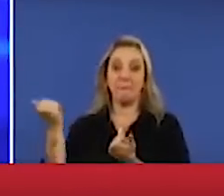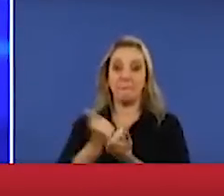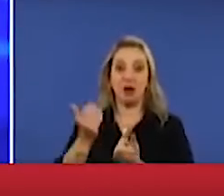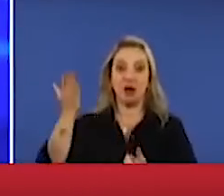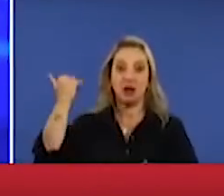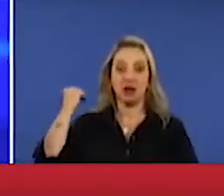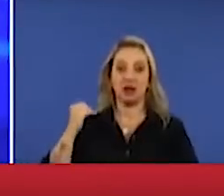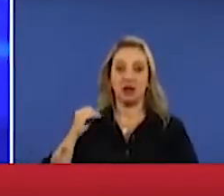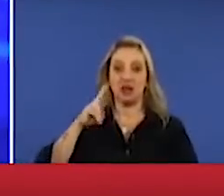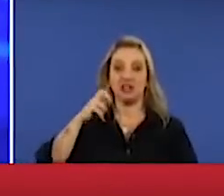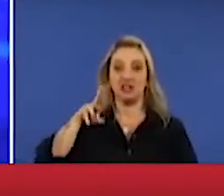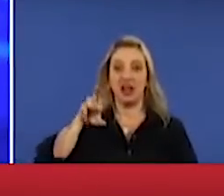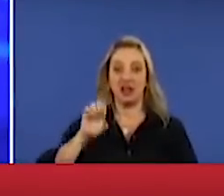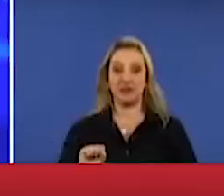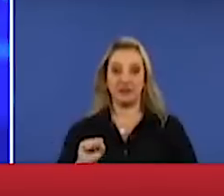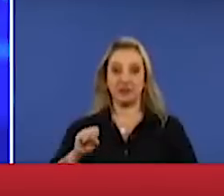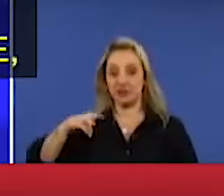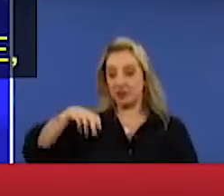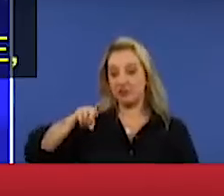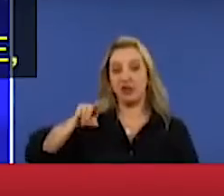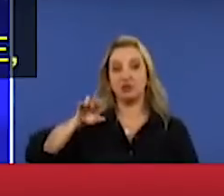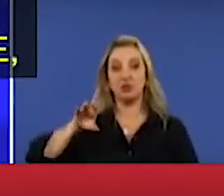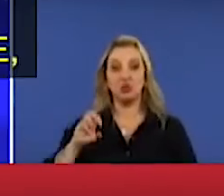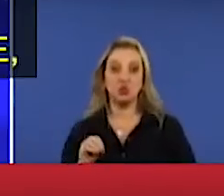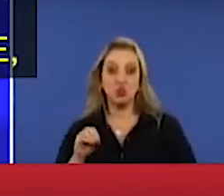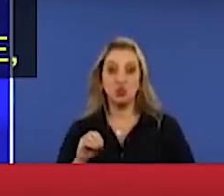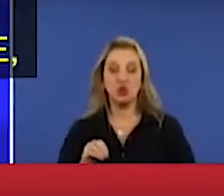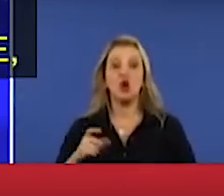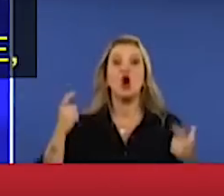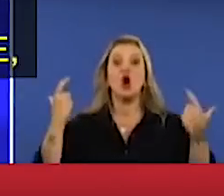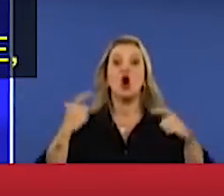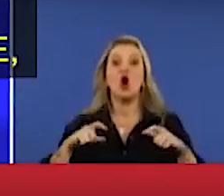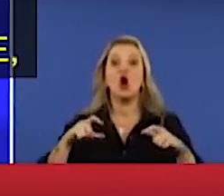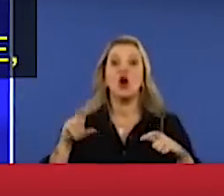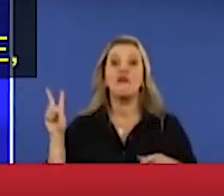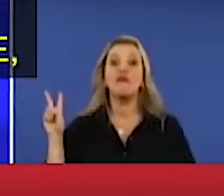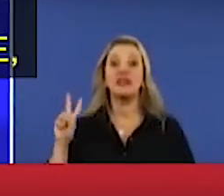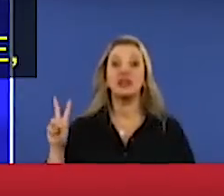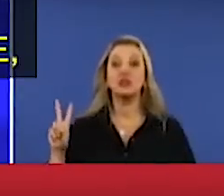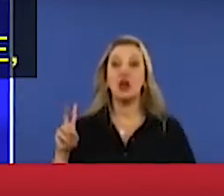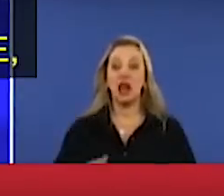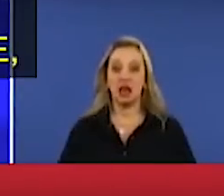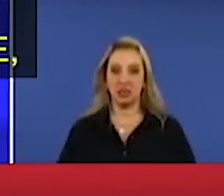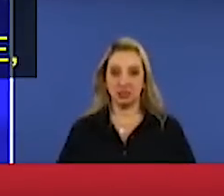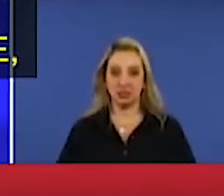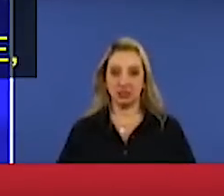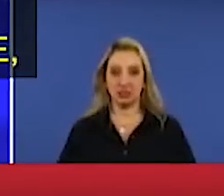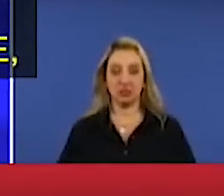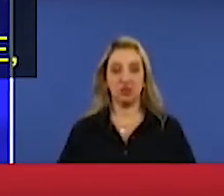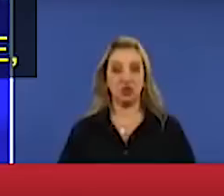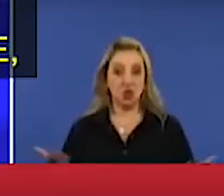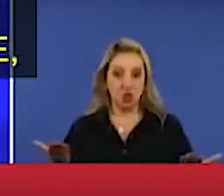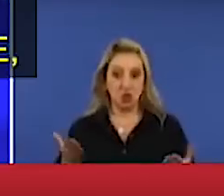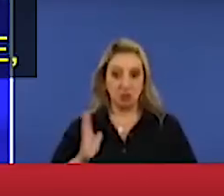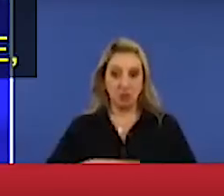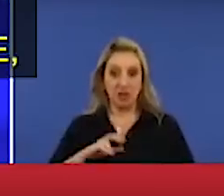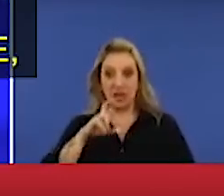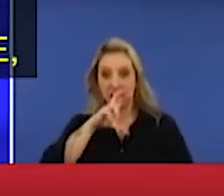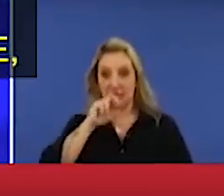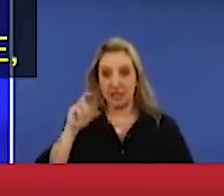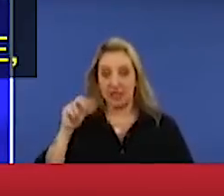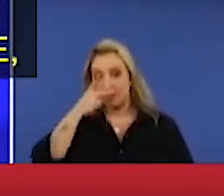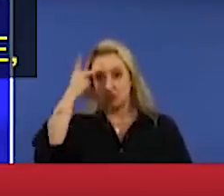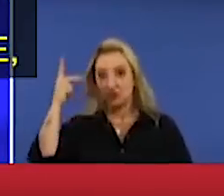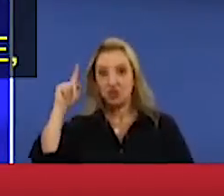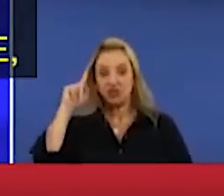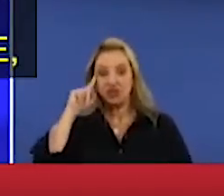Apoyó Chávez, apoyó Maduro. ¿Para dónde fue a Venezuela? Hoy recibimos más de 500 personas por